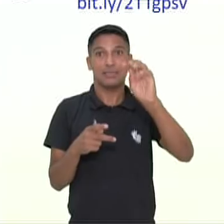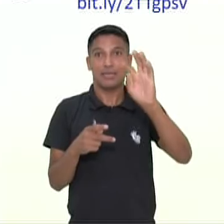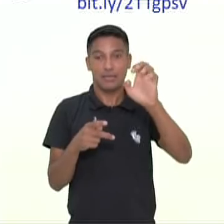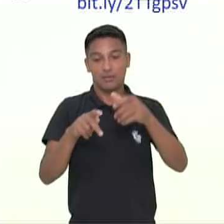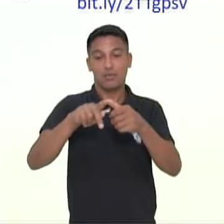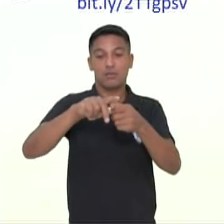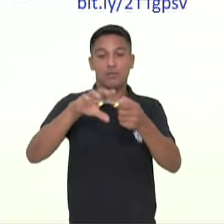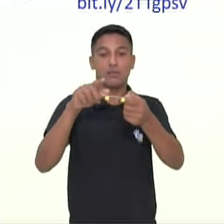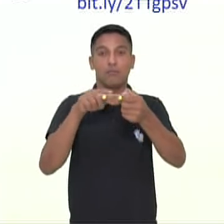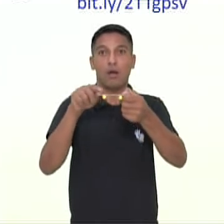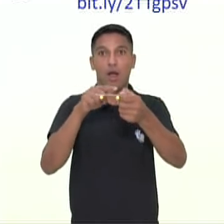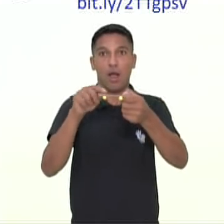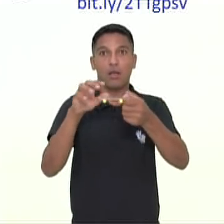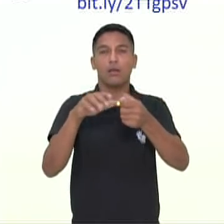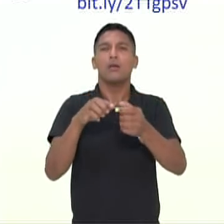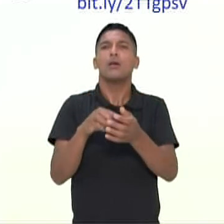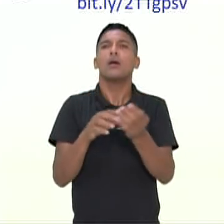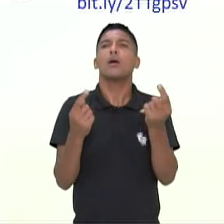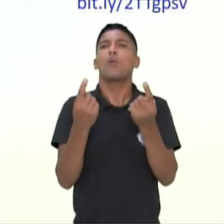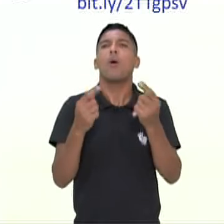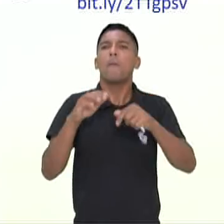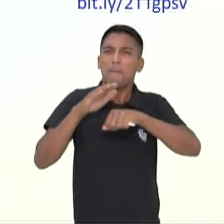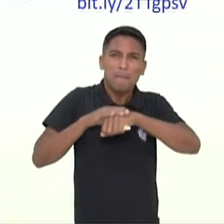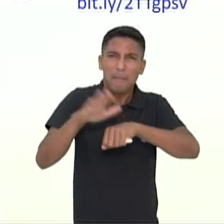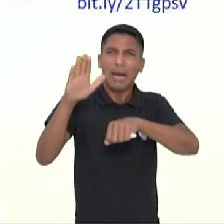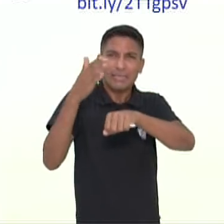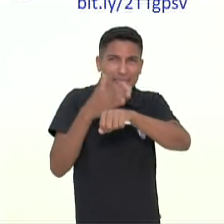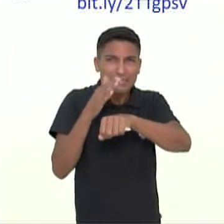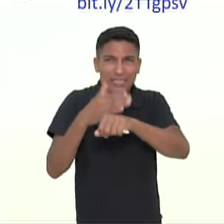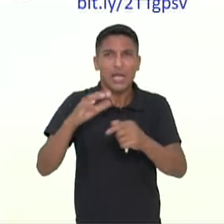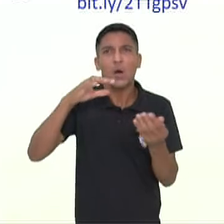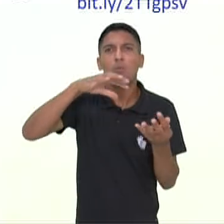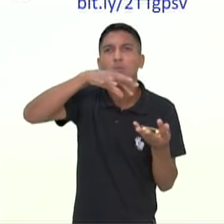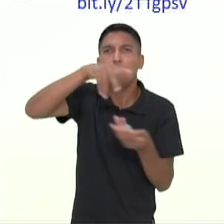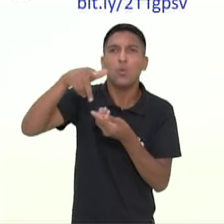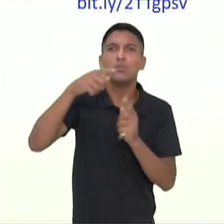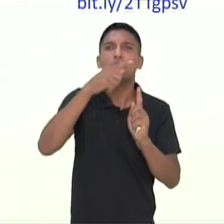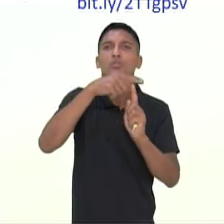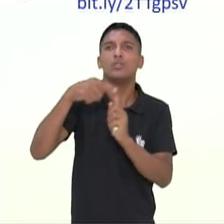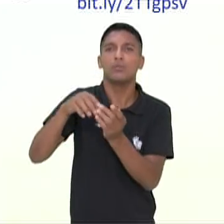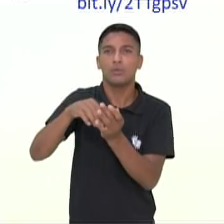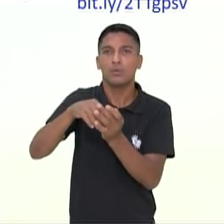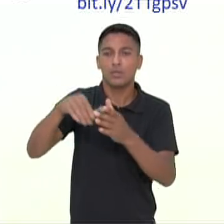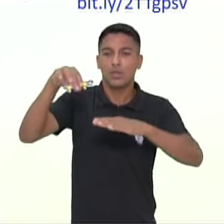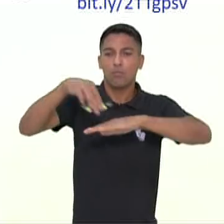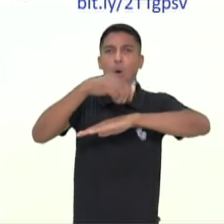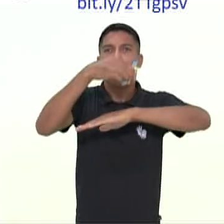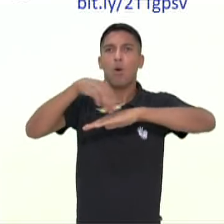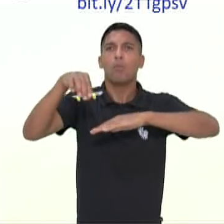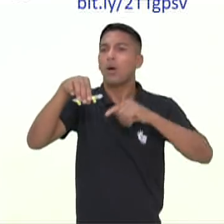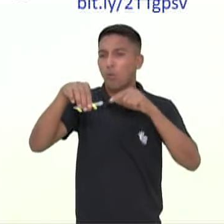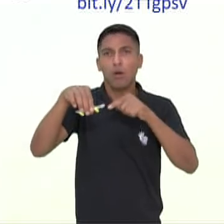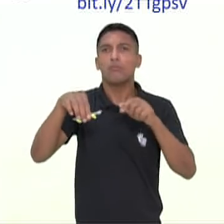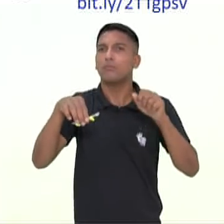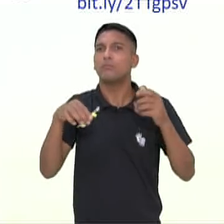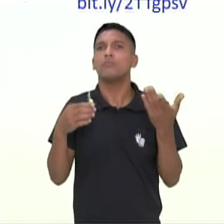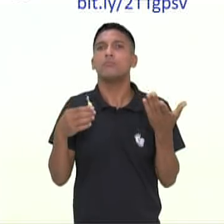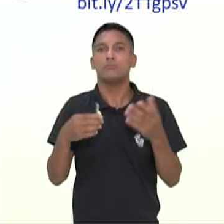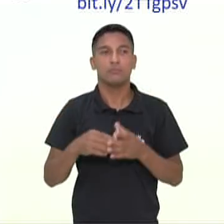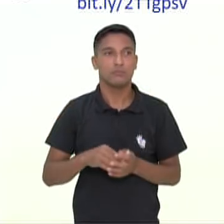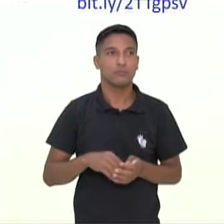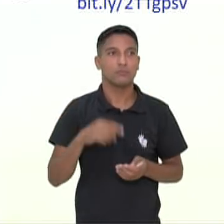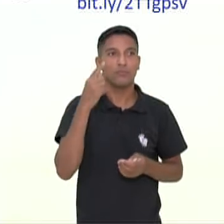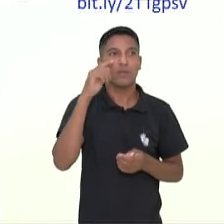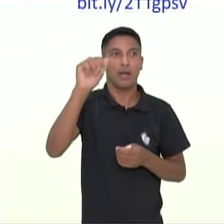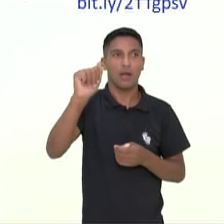praticada no mundo? Olha, eu já falei isso para vocês, hein? Alternativa A, o longboard. Alternativa B, a